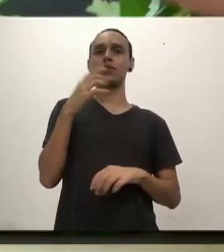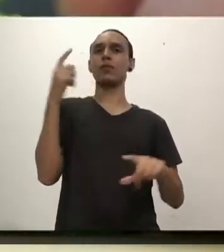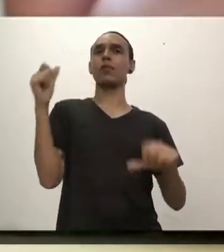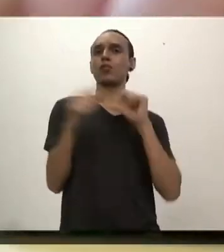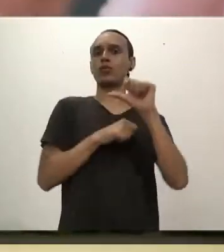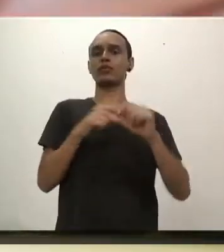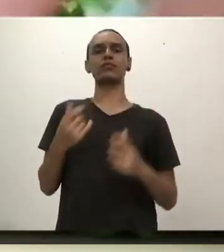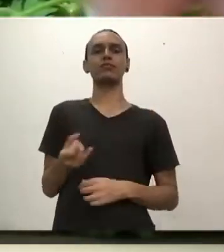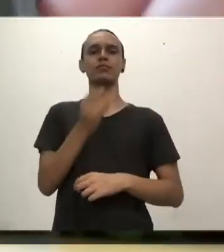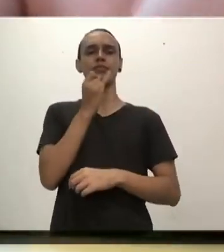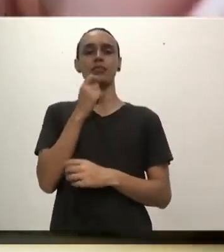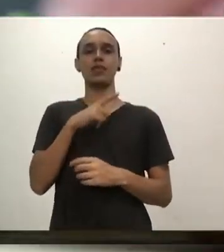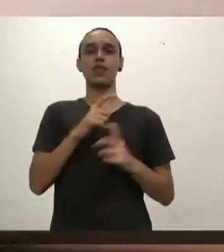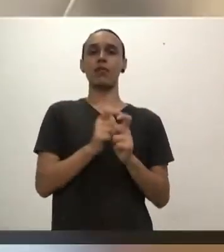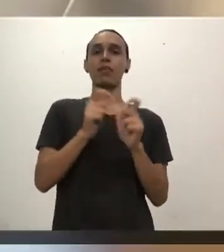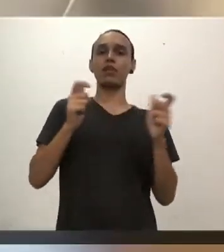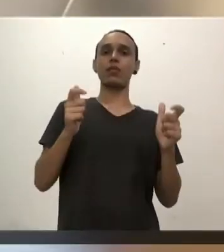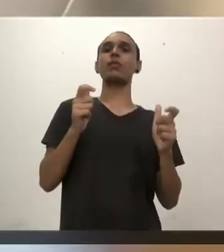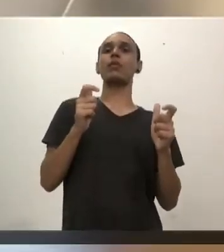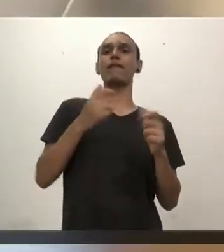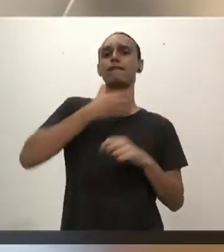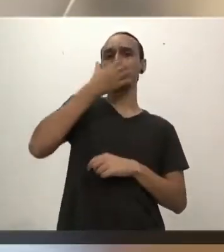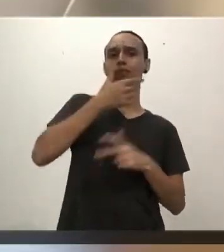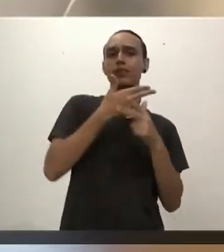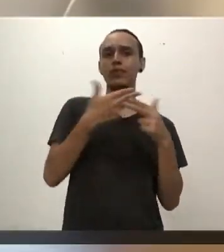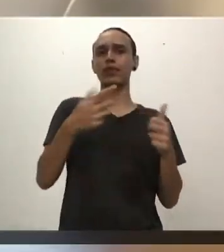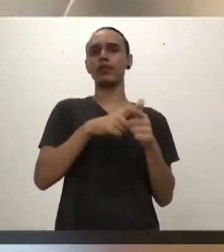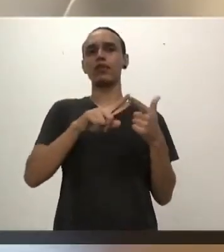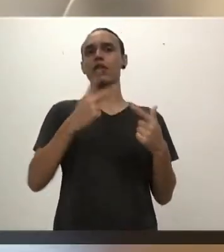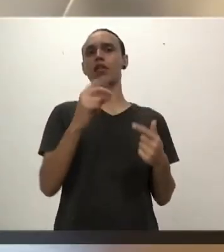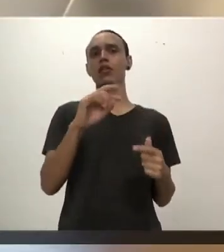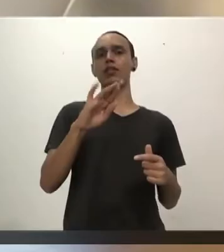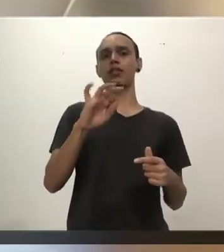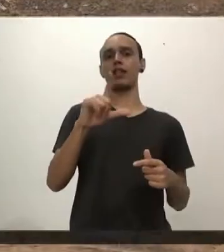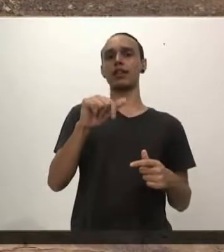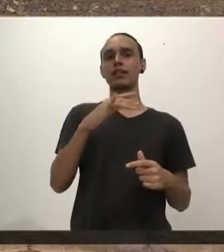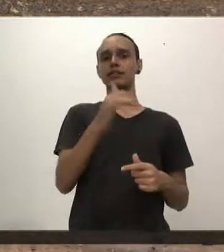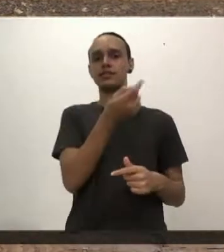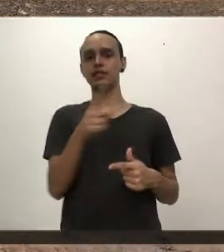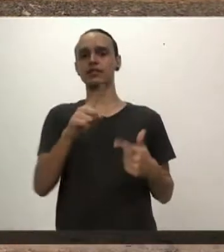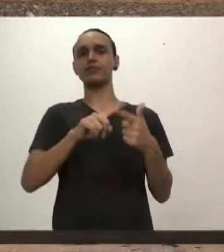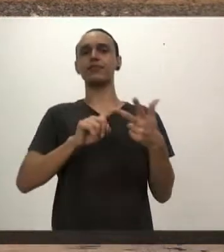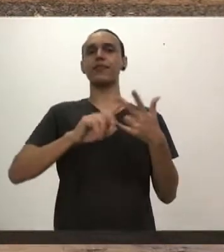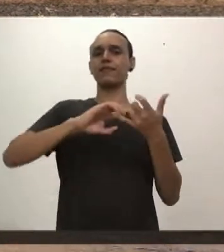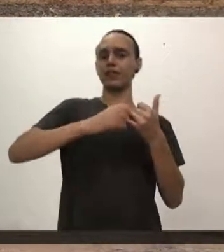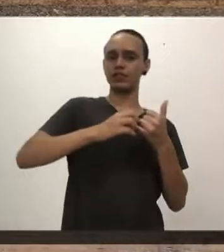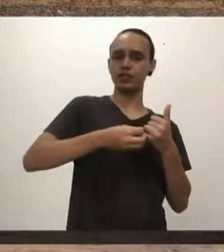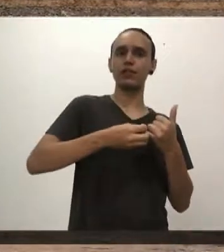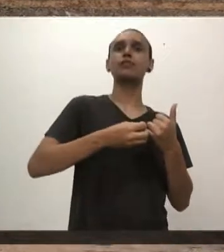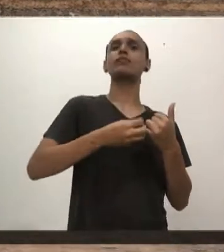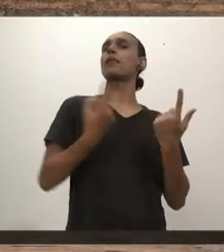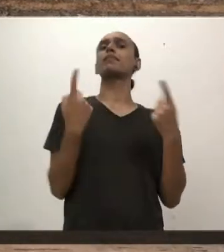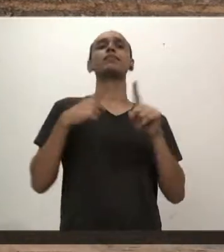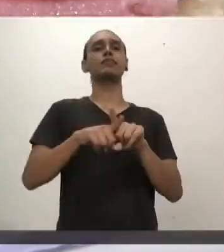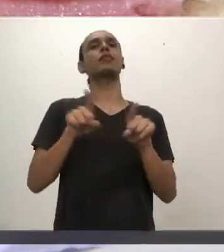alimentação saudável e não saudável, isto é, um aumento na frequência do consumo de frutas, hortaliças e feijão, ele